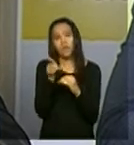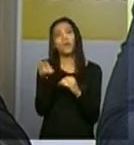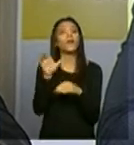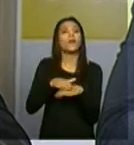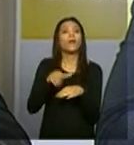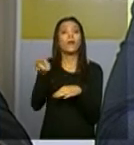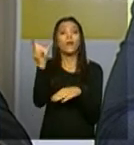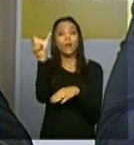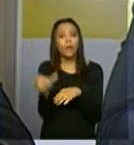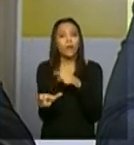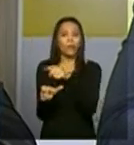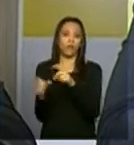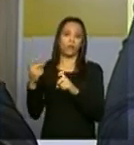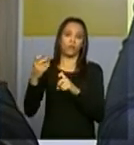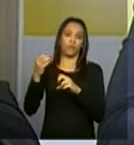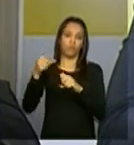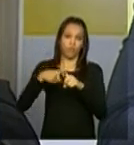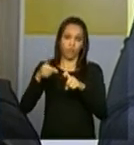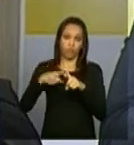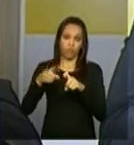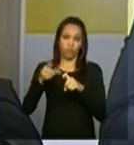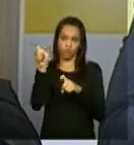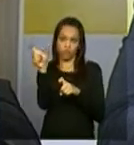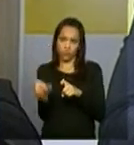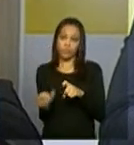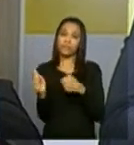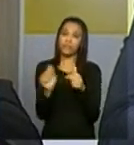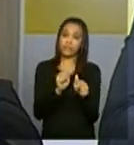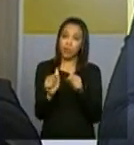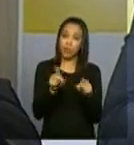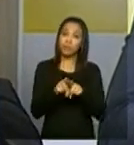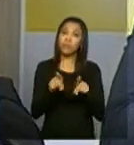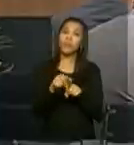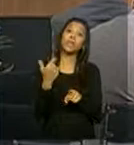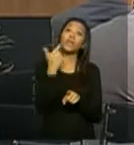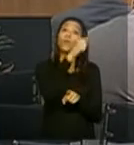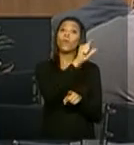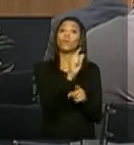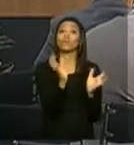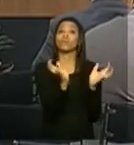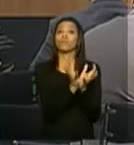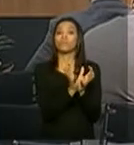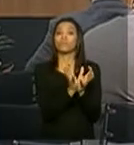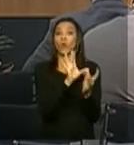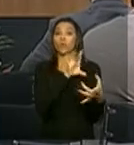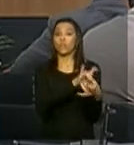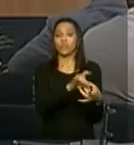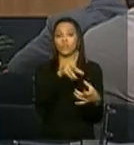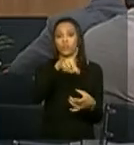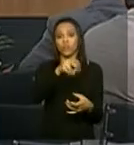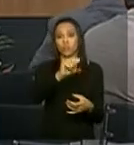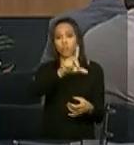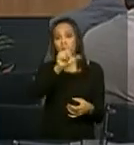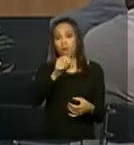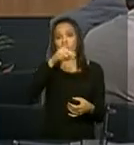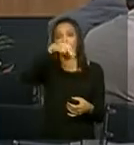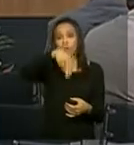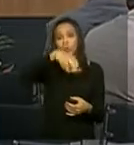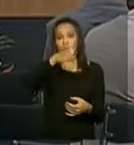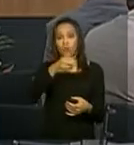também o laboratório dele trabalhou no caso do pablo neruda número de substâncias